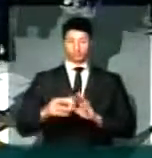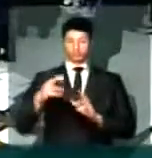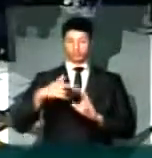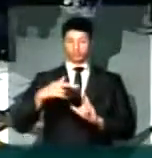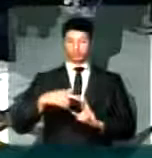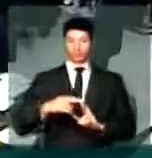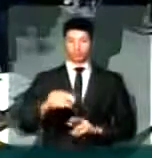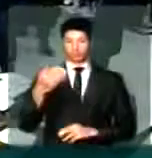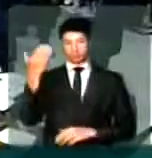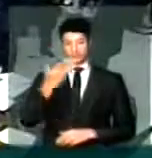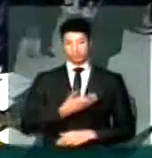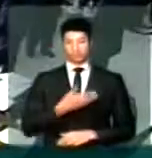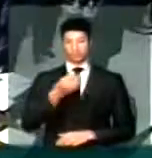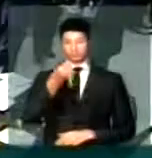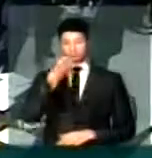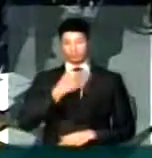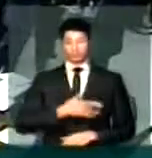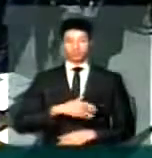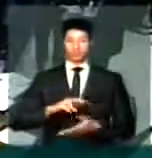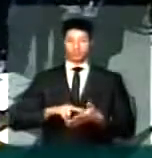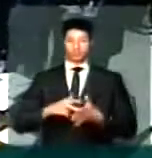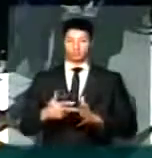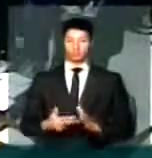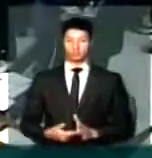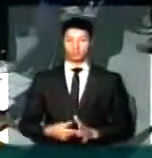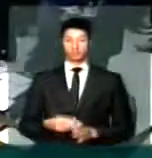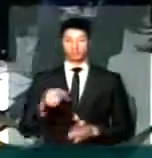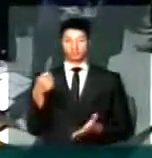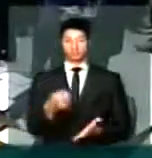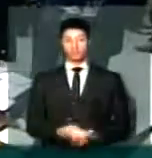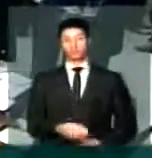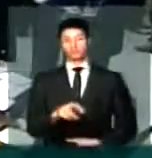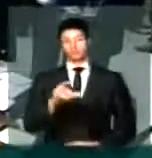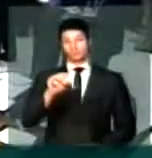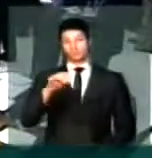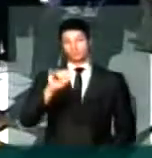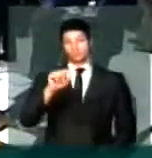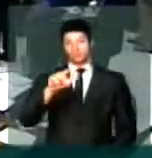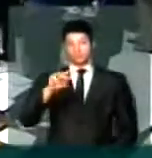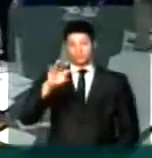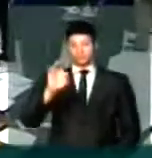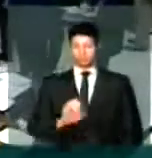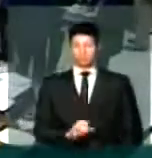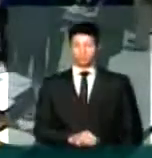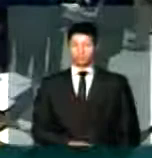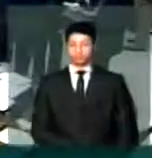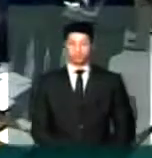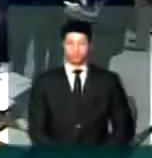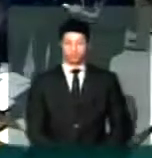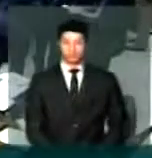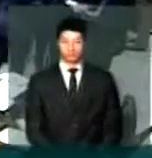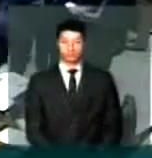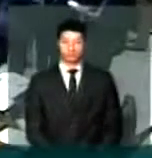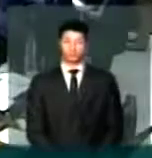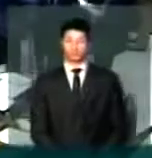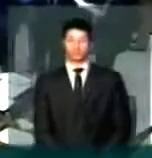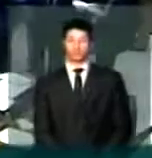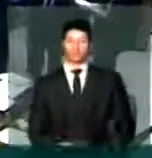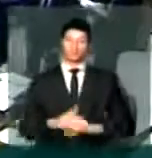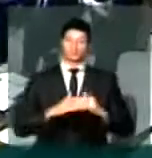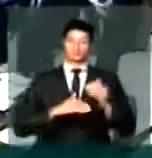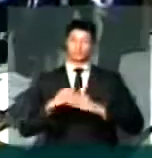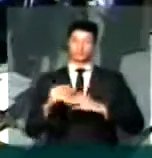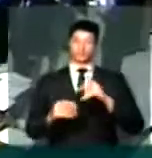que prevê que a repartição de benefícios, ou seja, o pagamento de royalties com relação à utilização do patrimônio genético referente